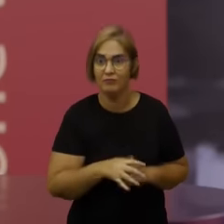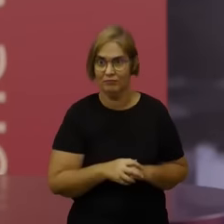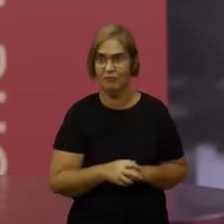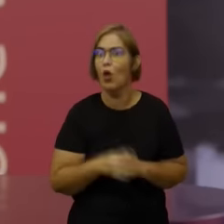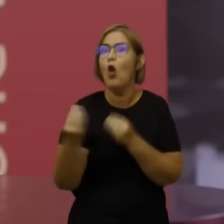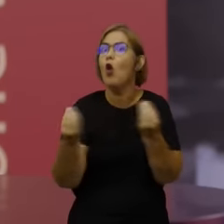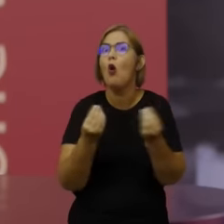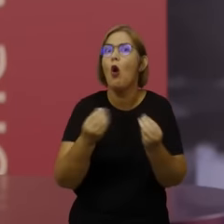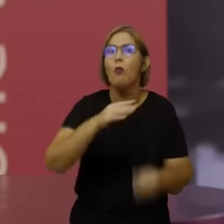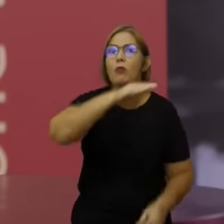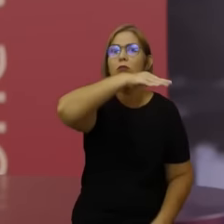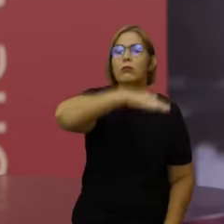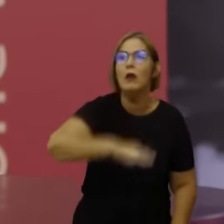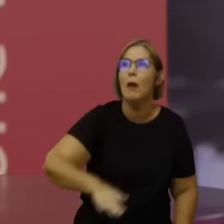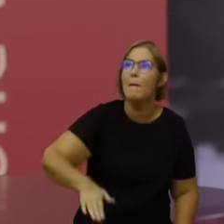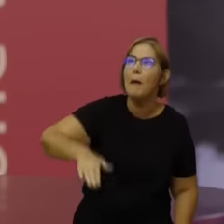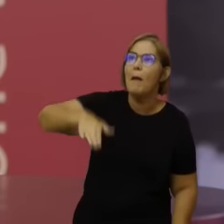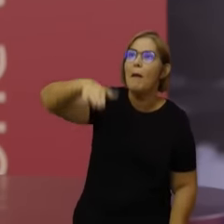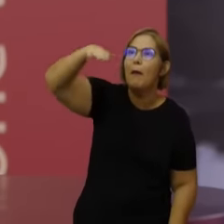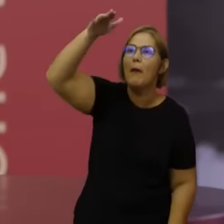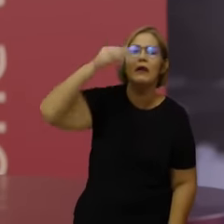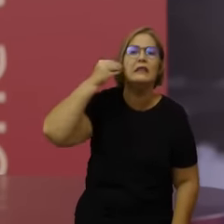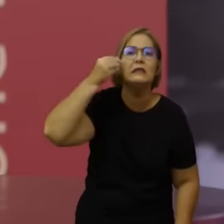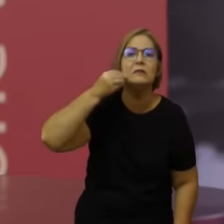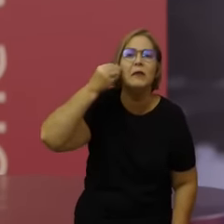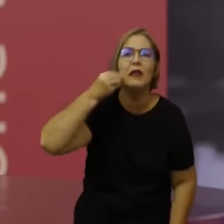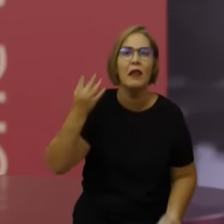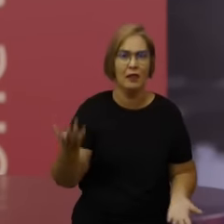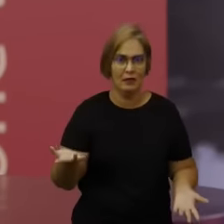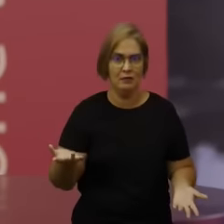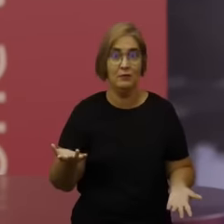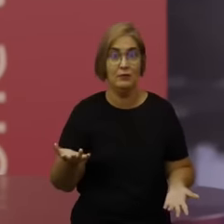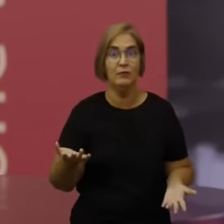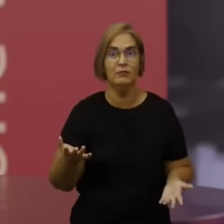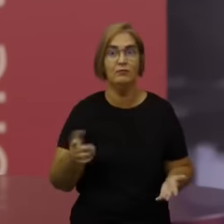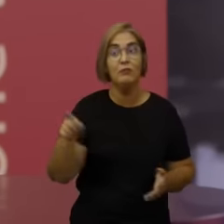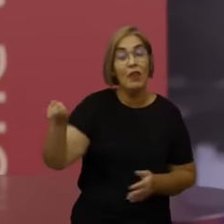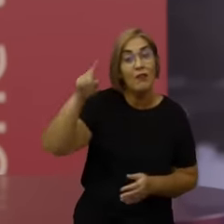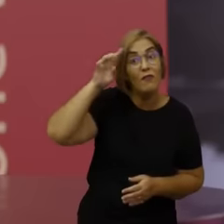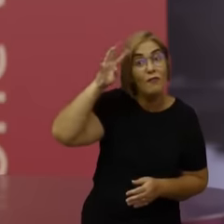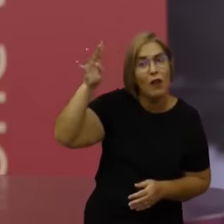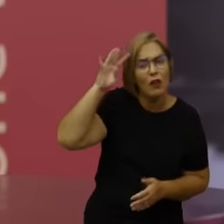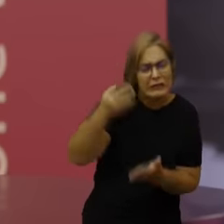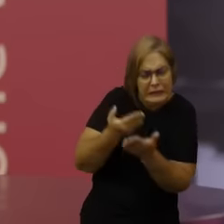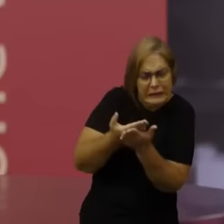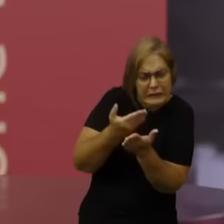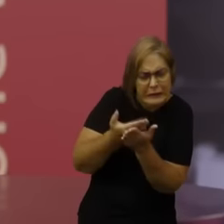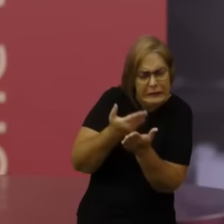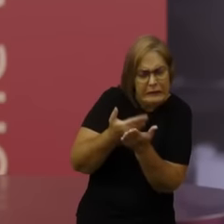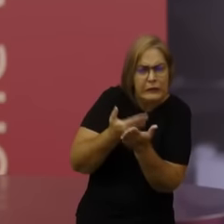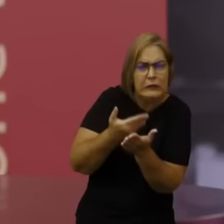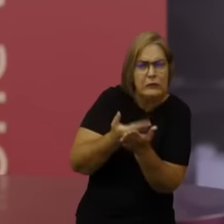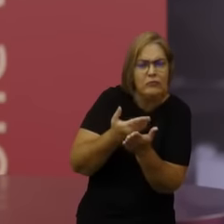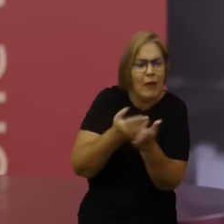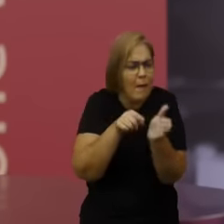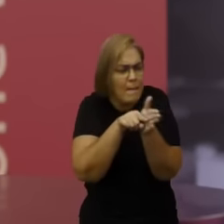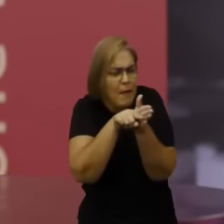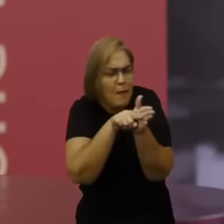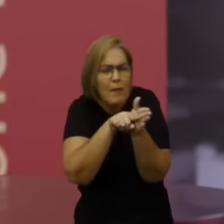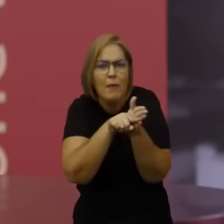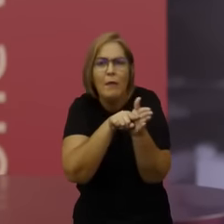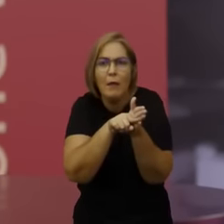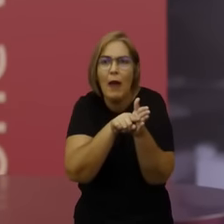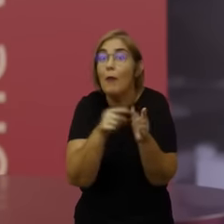boa ao longo da vida, justamente eles vão, a partir desta impossibilidade dada